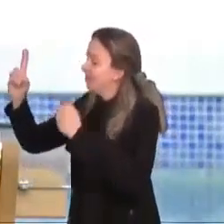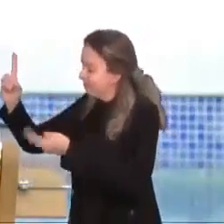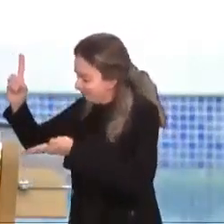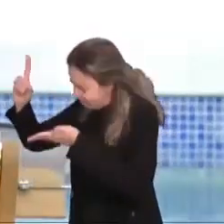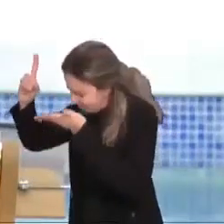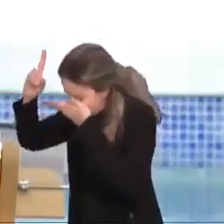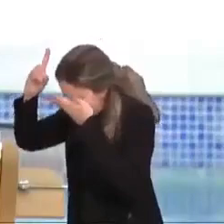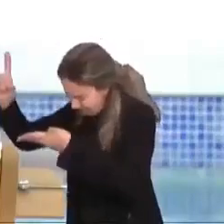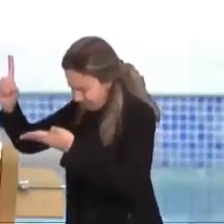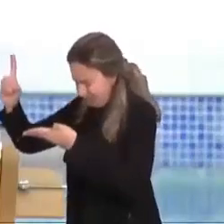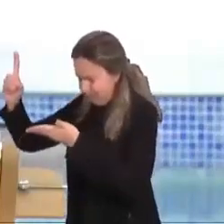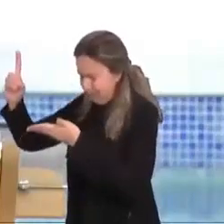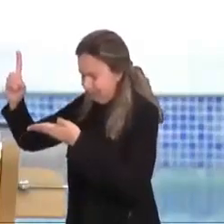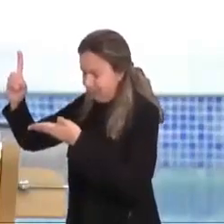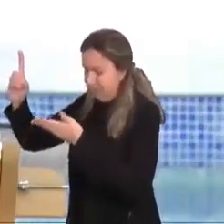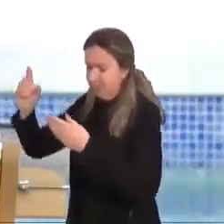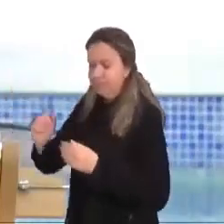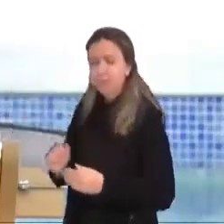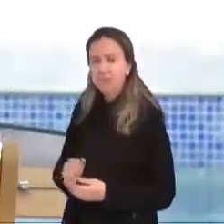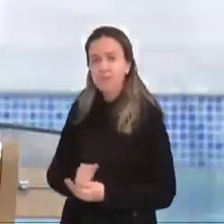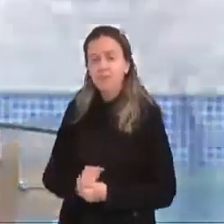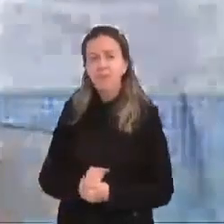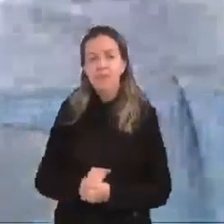agora. E olha o verso 15: